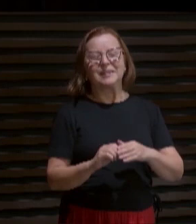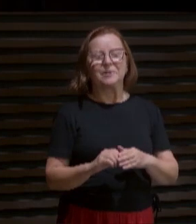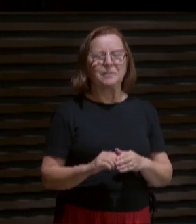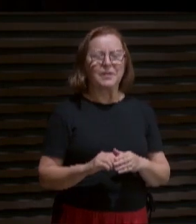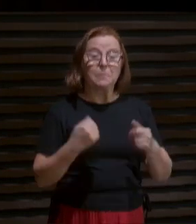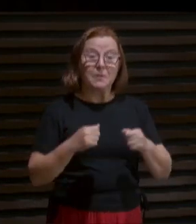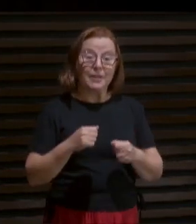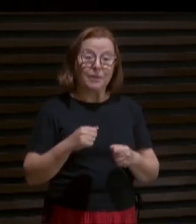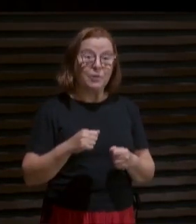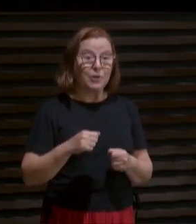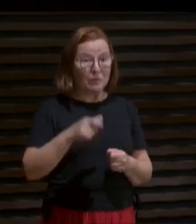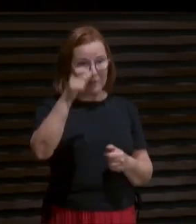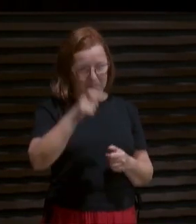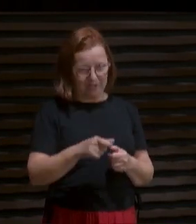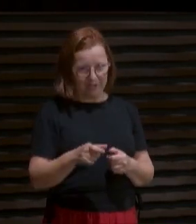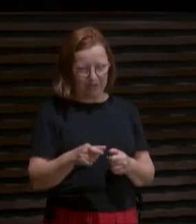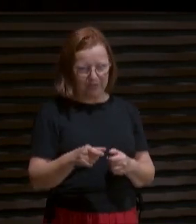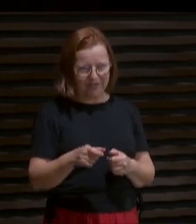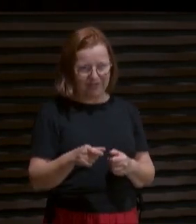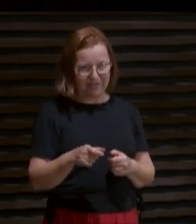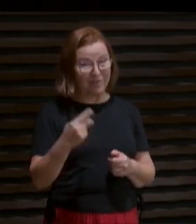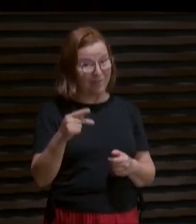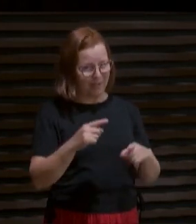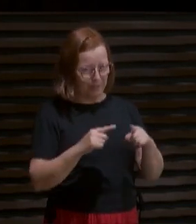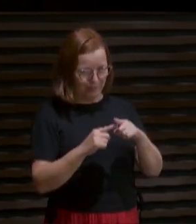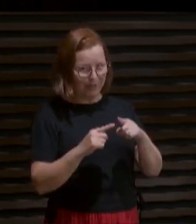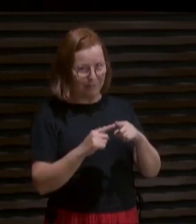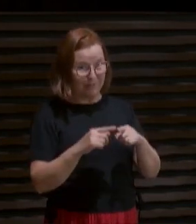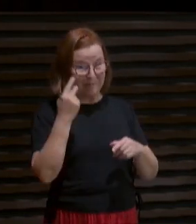tipo para ocupar a gerência.